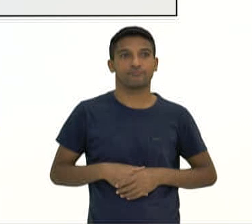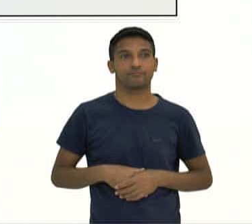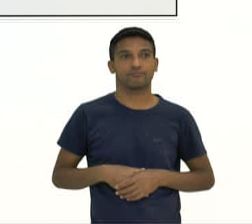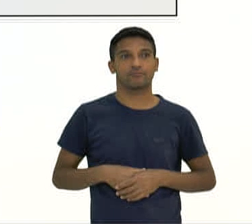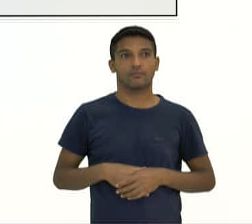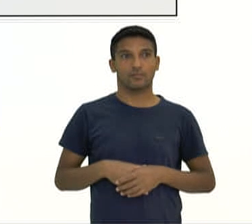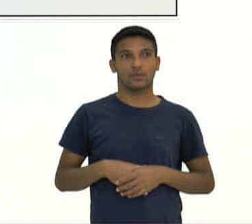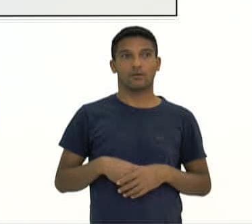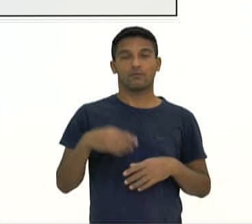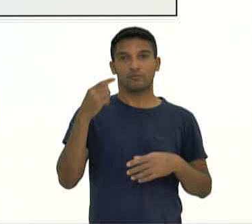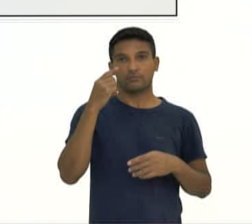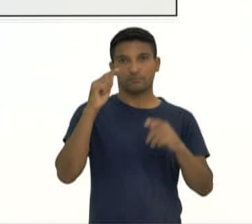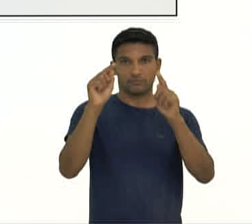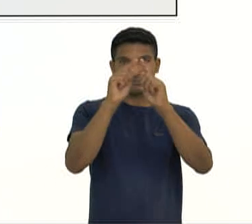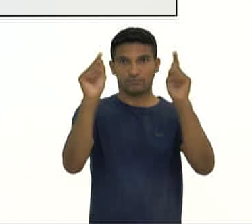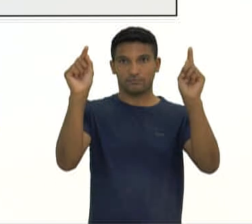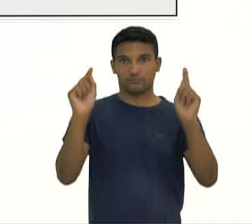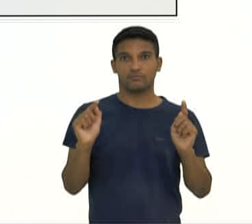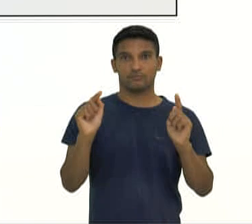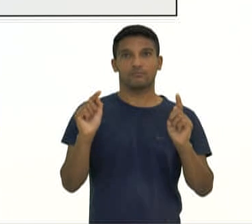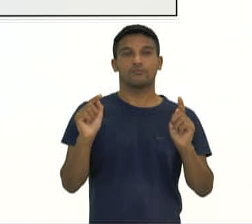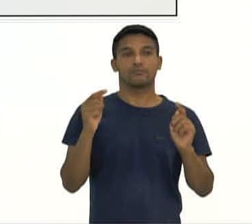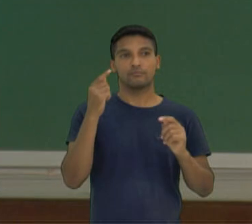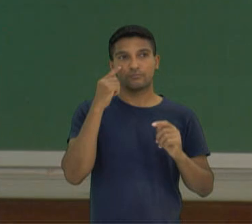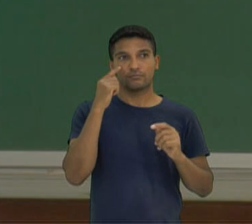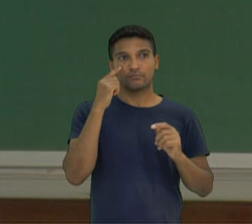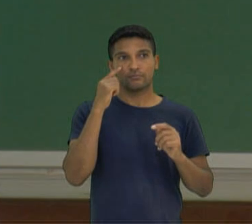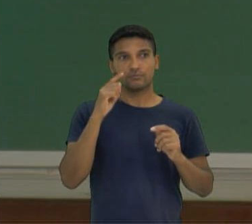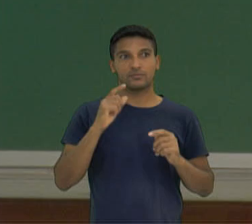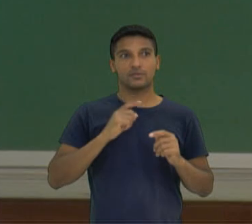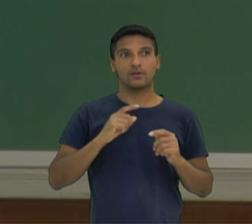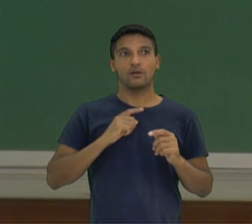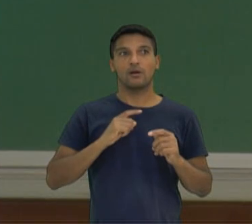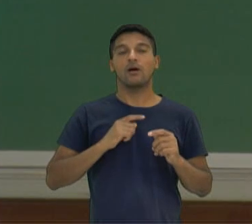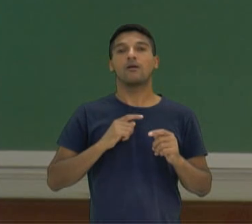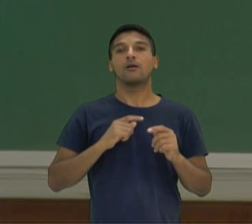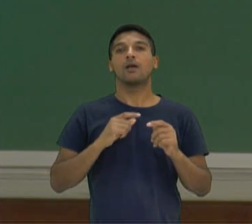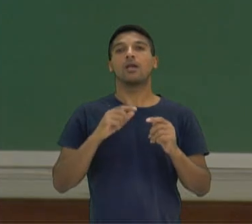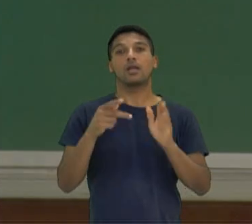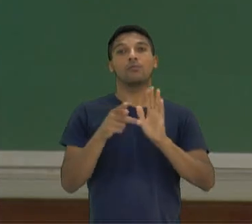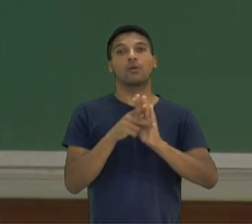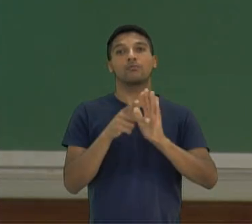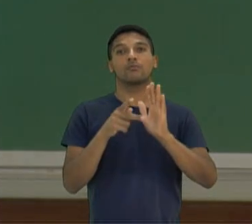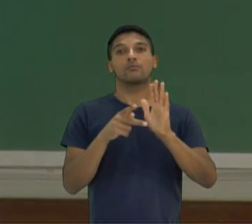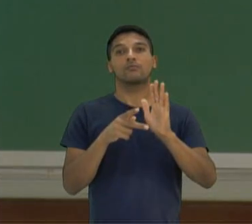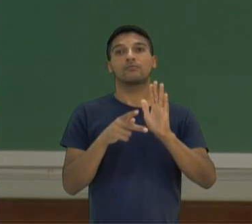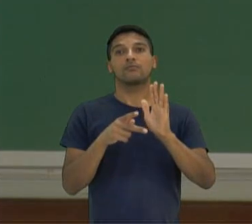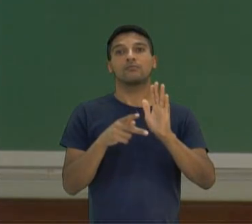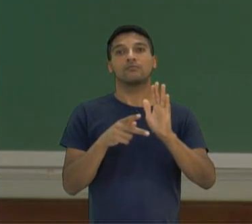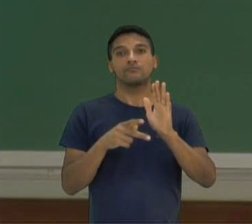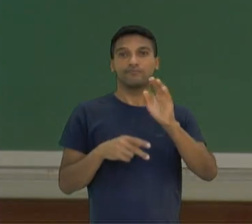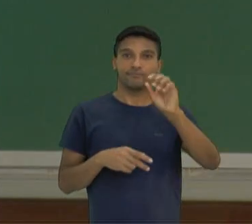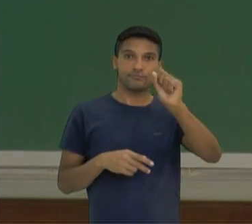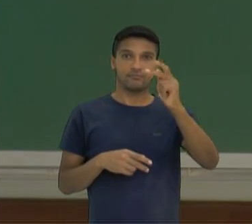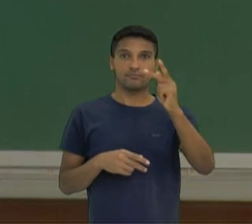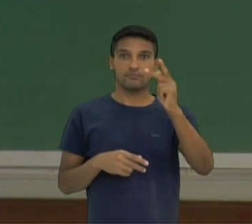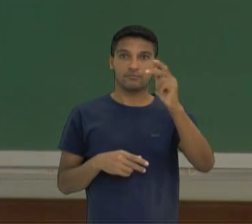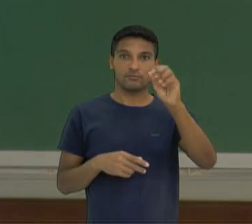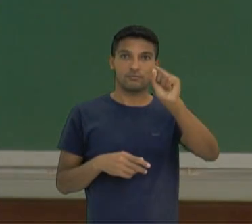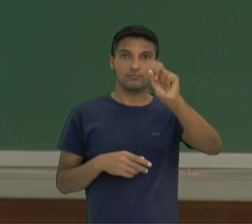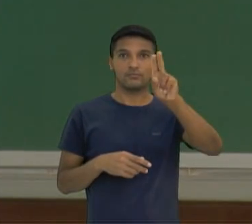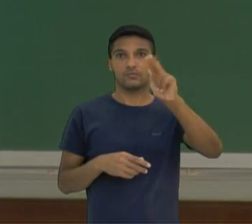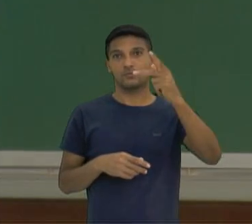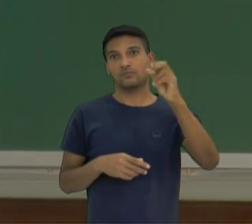o site, a indicação do suporte, o Correio Brasiliense. Temos ainda, já no subtítulo,